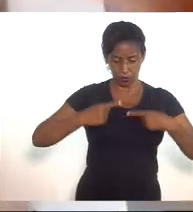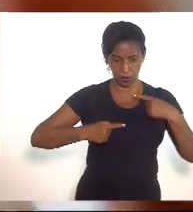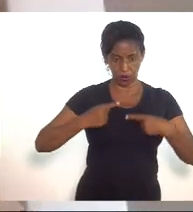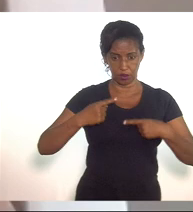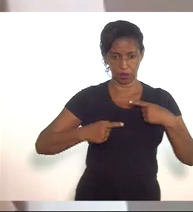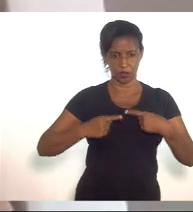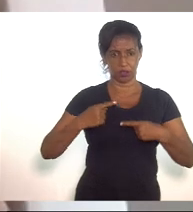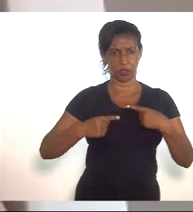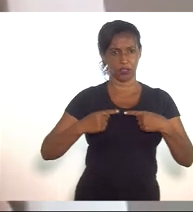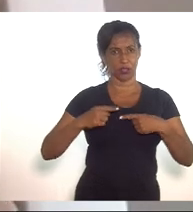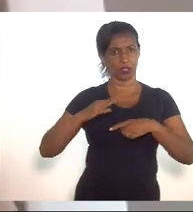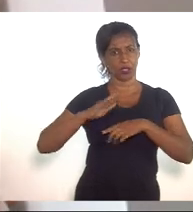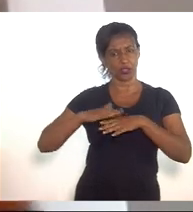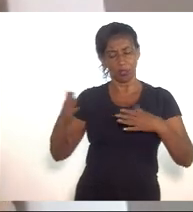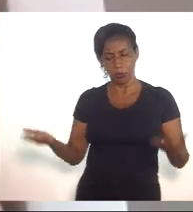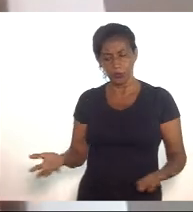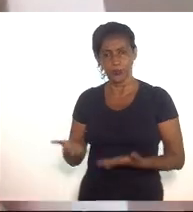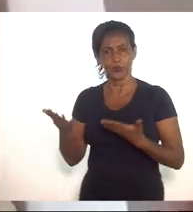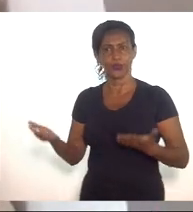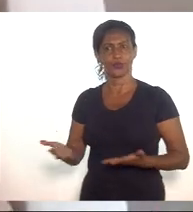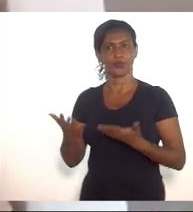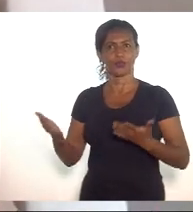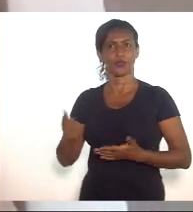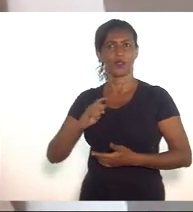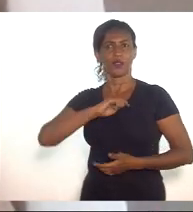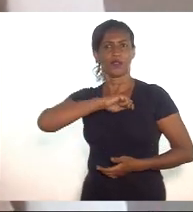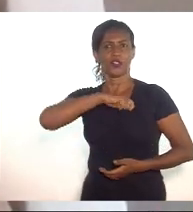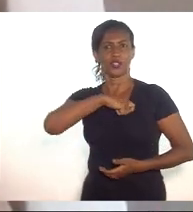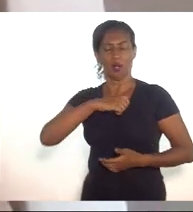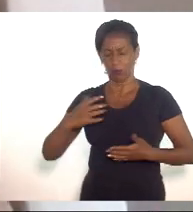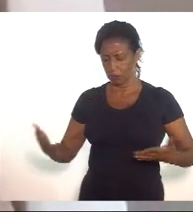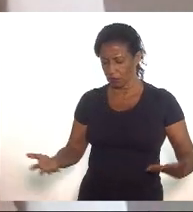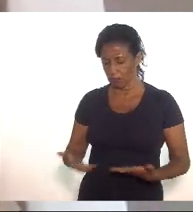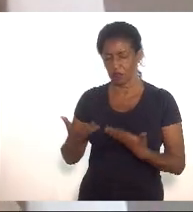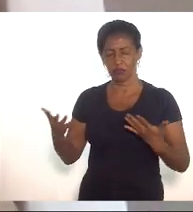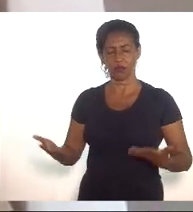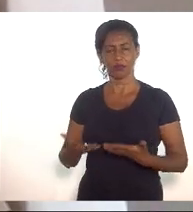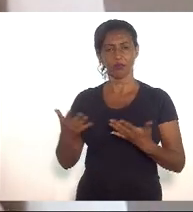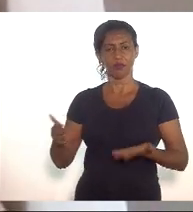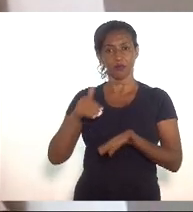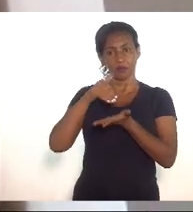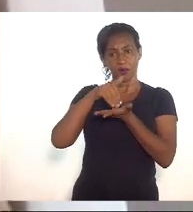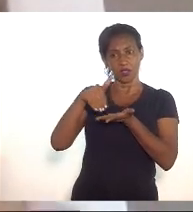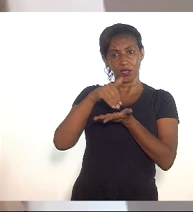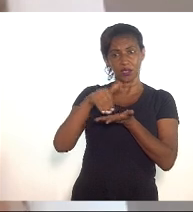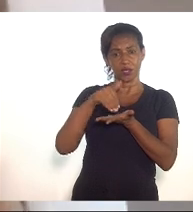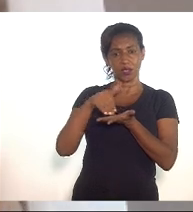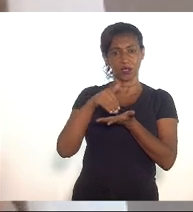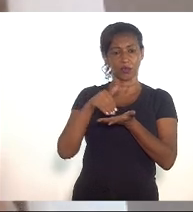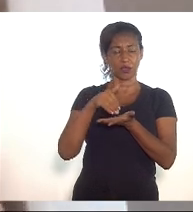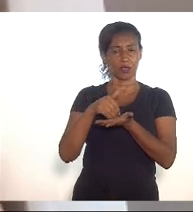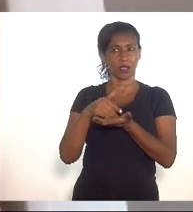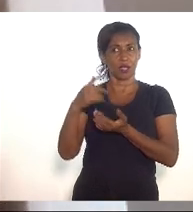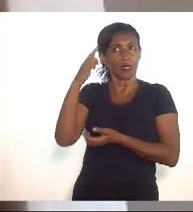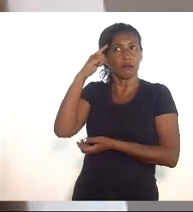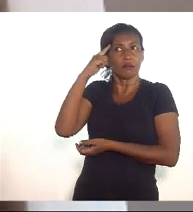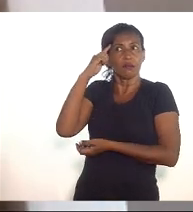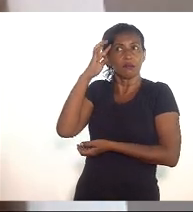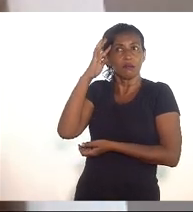de incentivos, da política fiscal, que o secretário Mercedes, por exemplo, estava